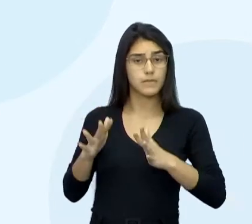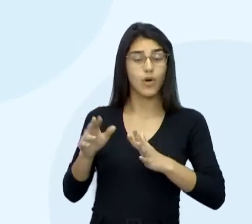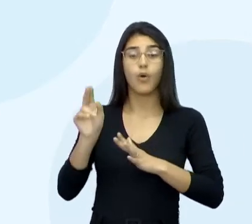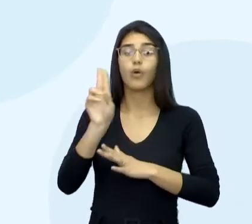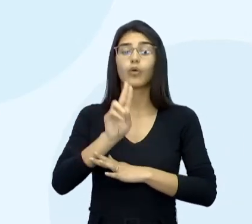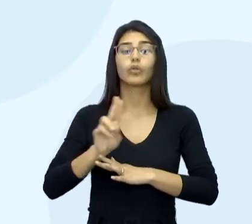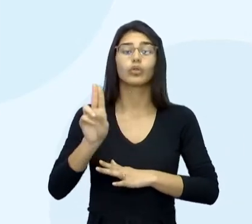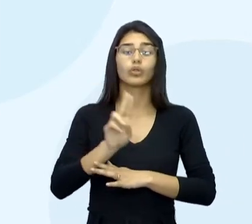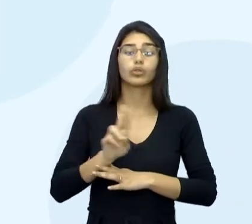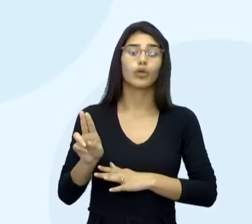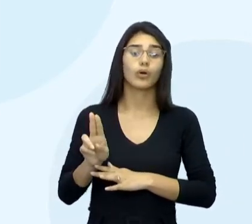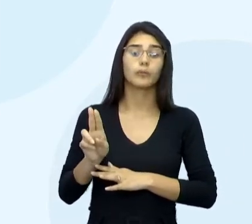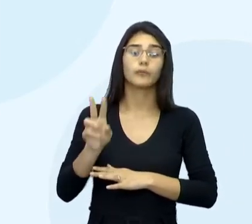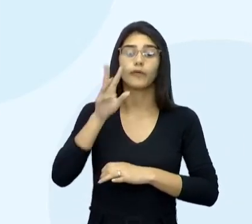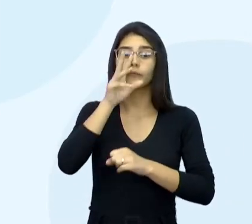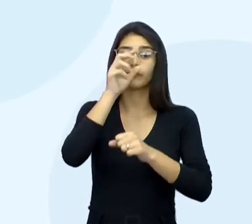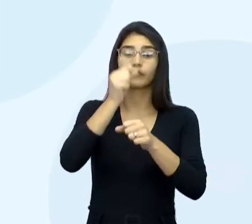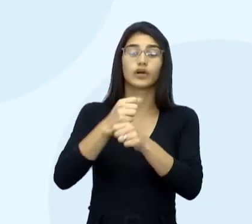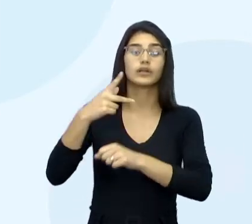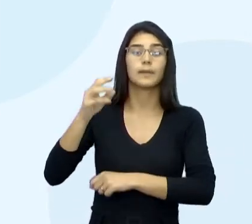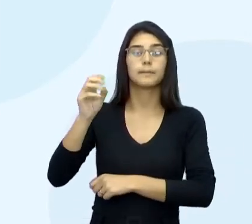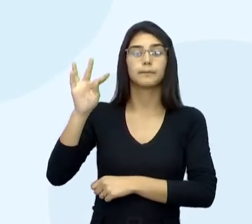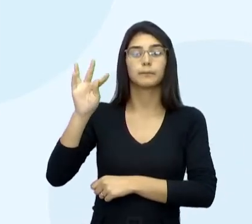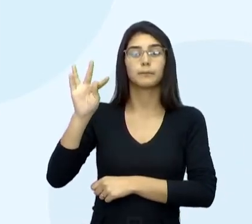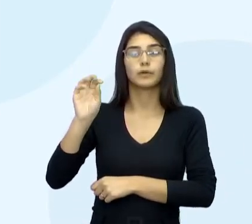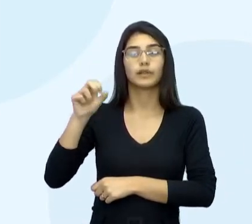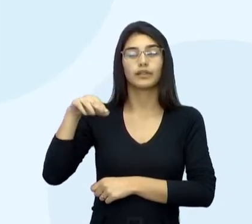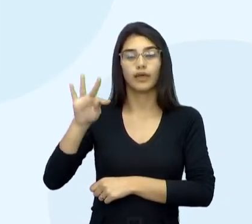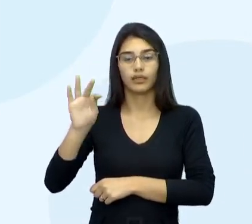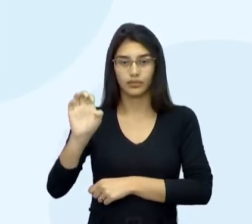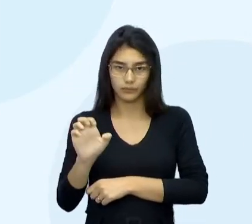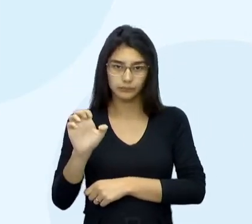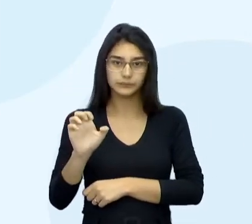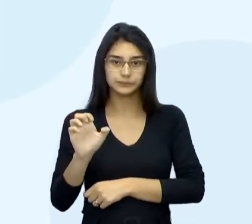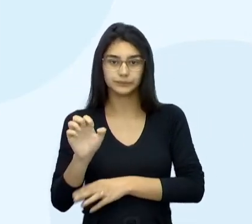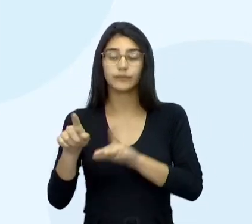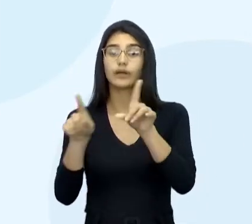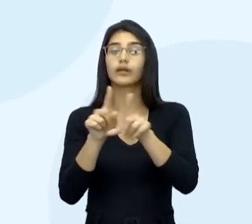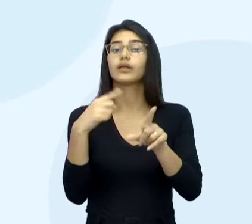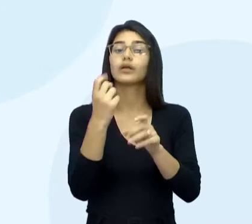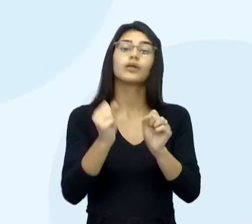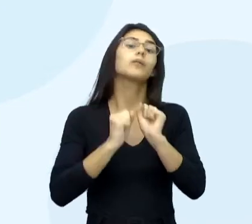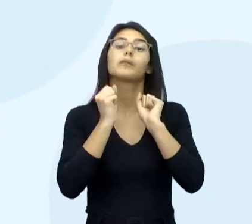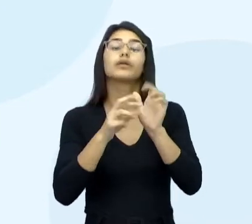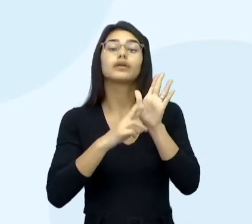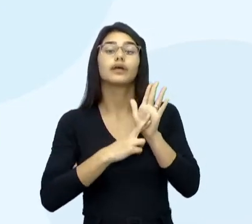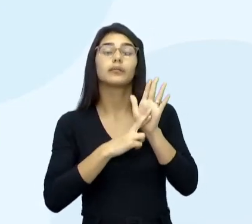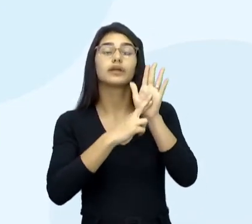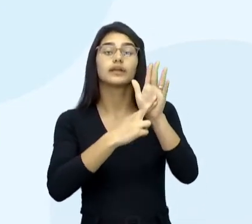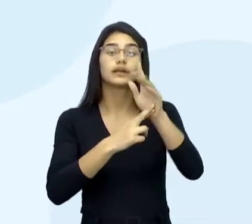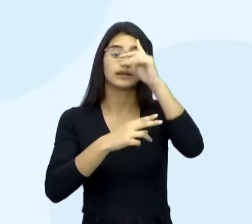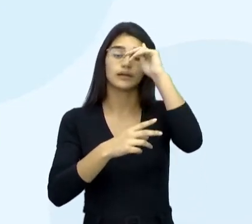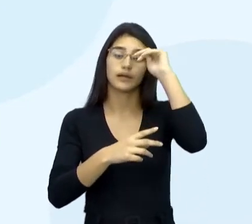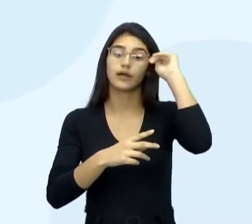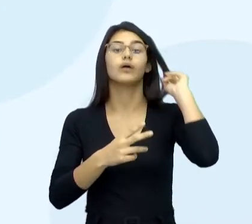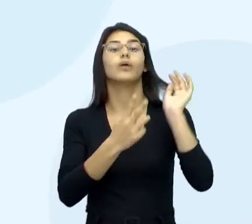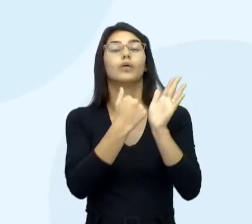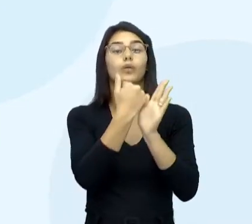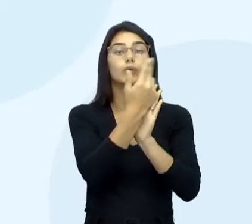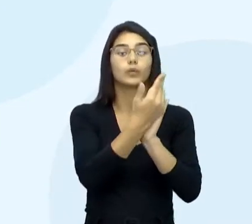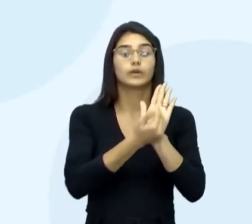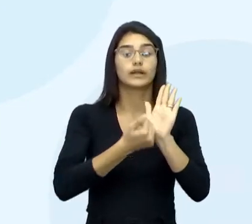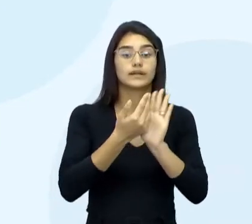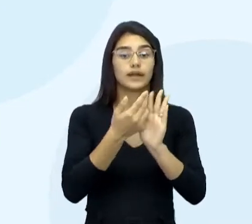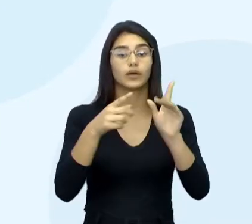chamo de força potente. Inclusive, a gente pode representar essa figura, então,